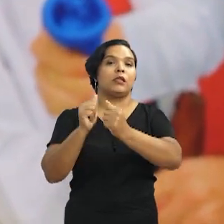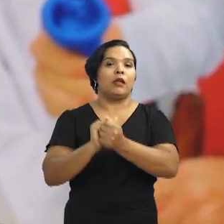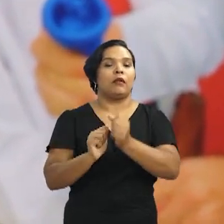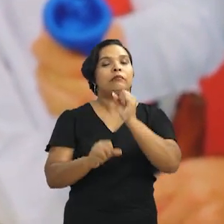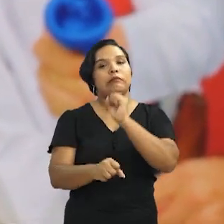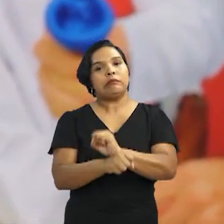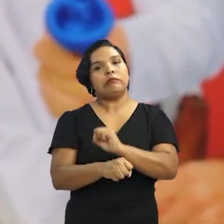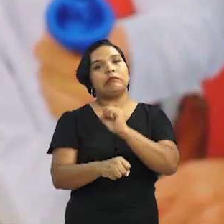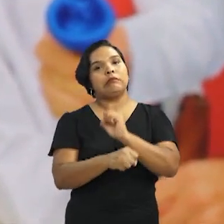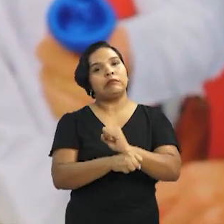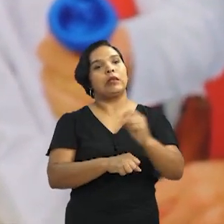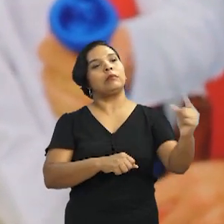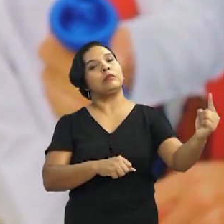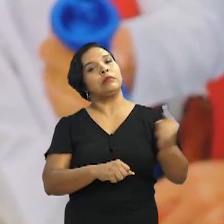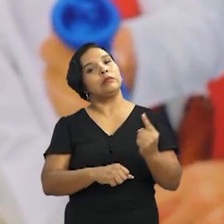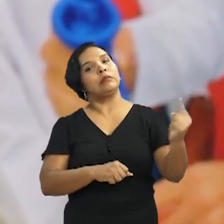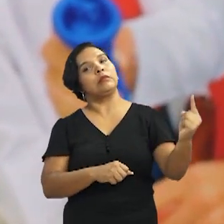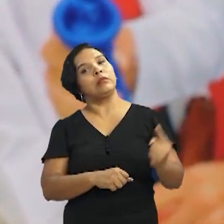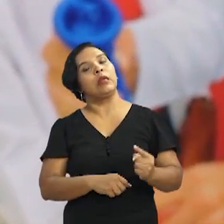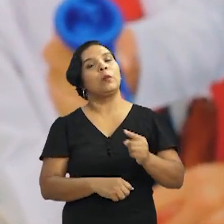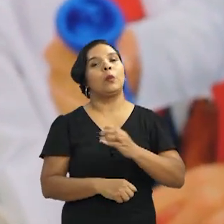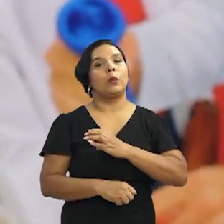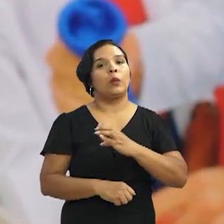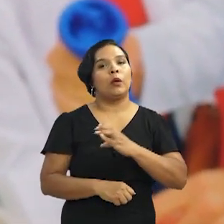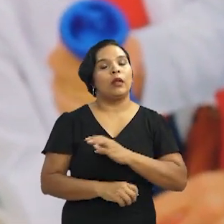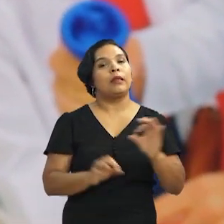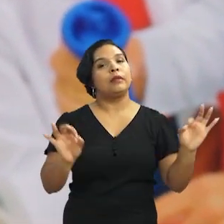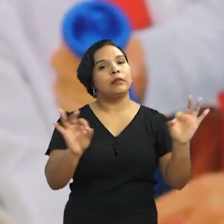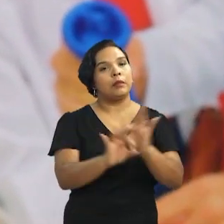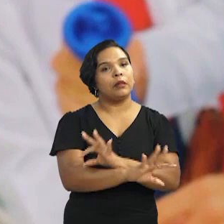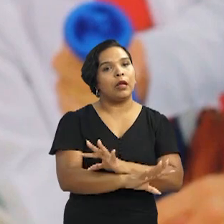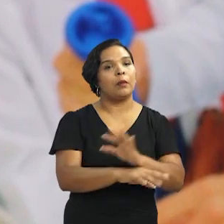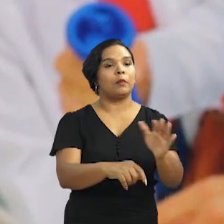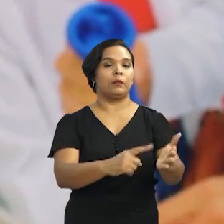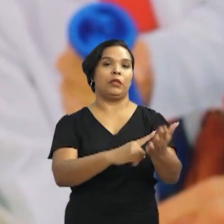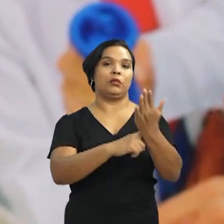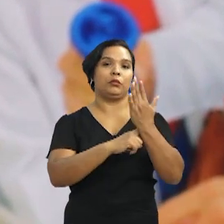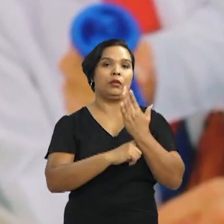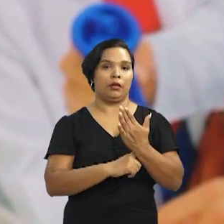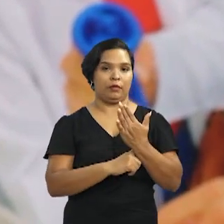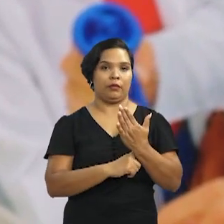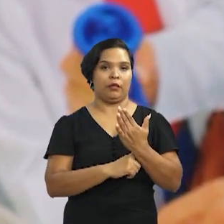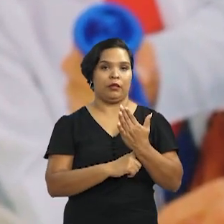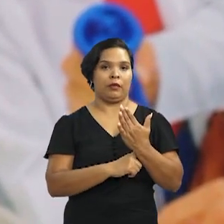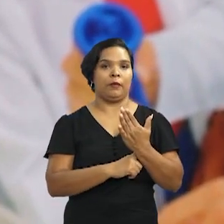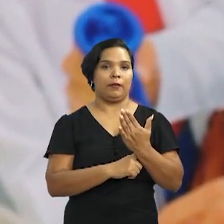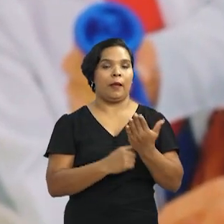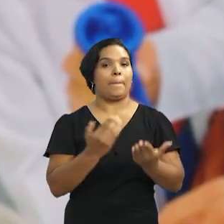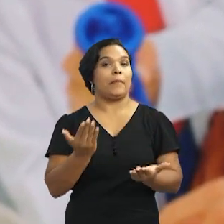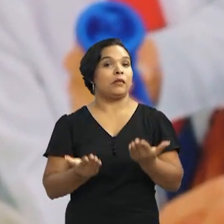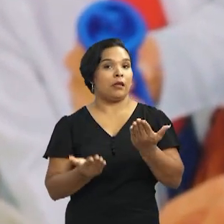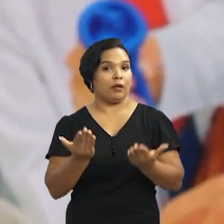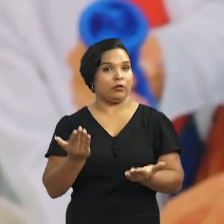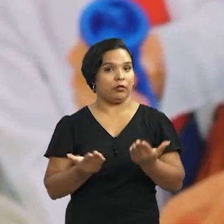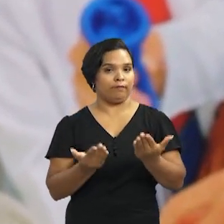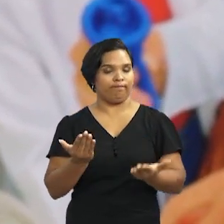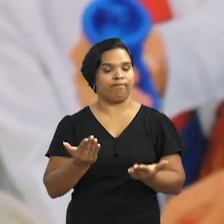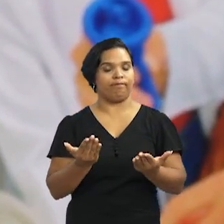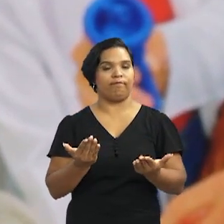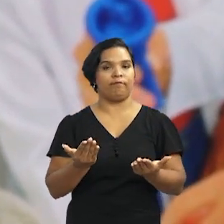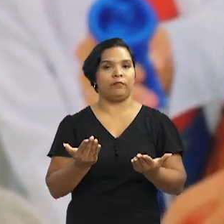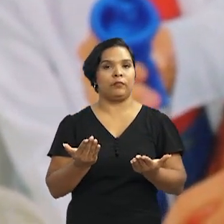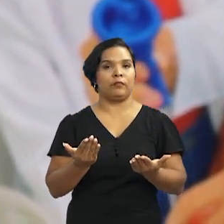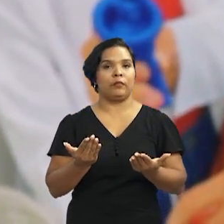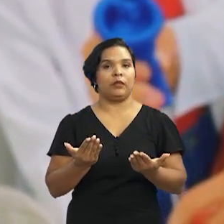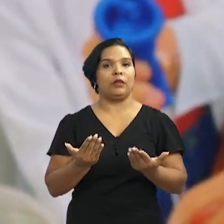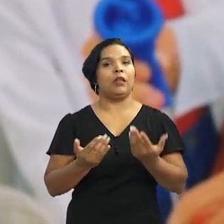balança adaptada, então eu ficava esperando sempre um aluno terminar o que estava fazendo para poder me ajudar, auxiliar